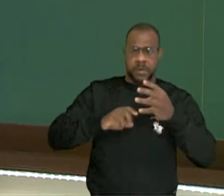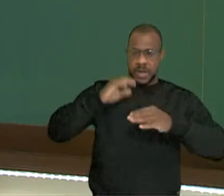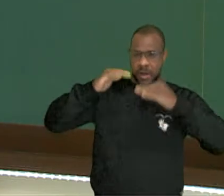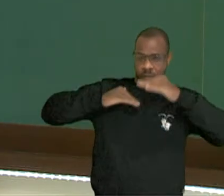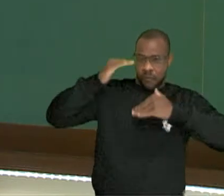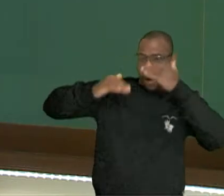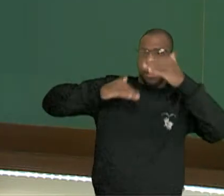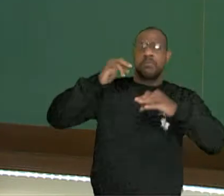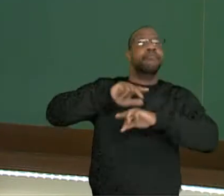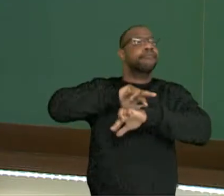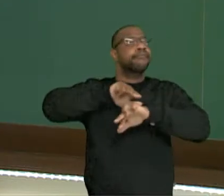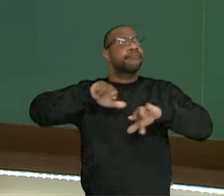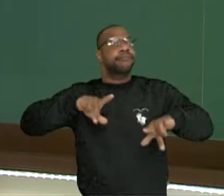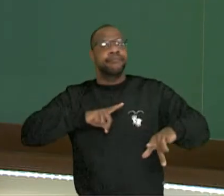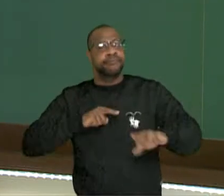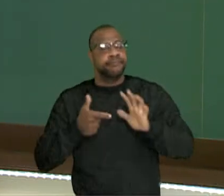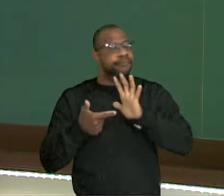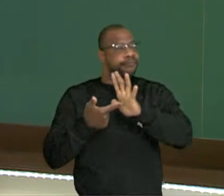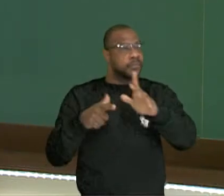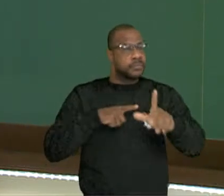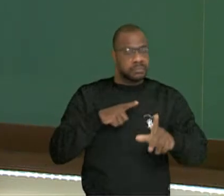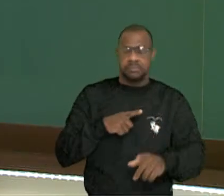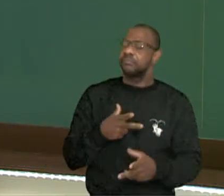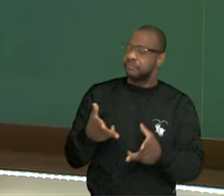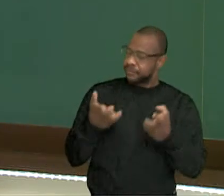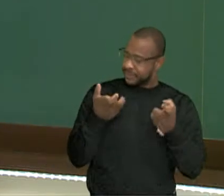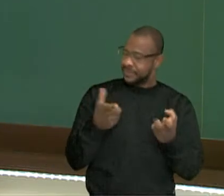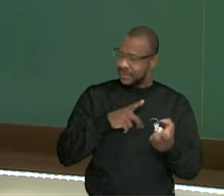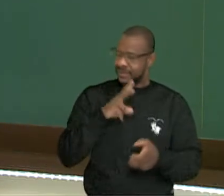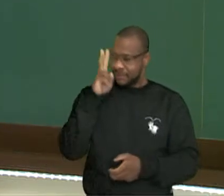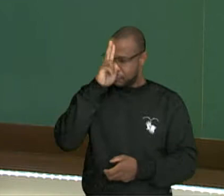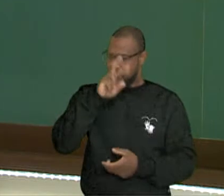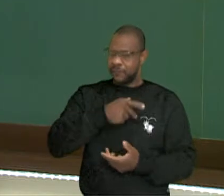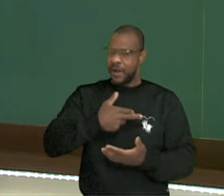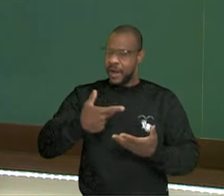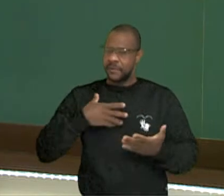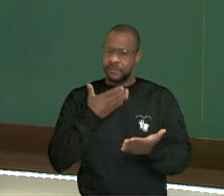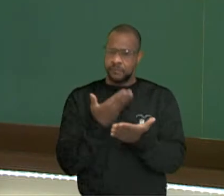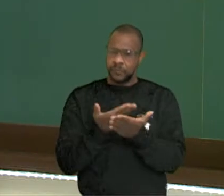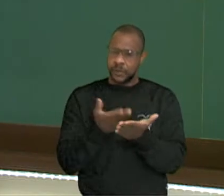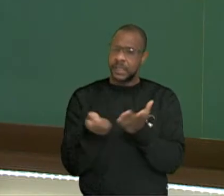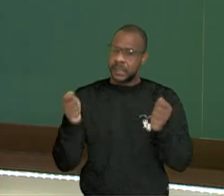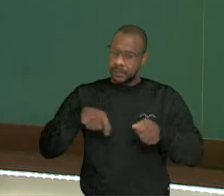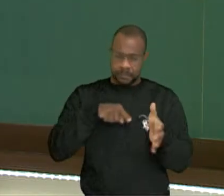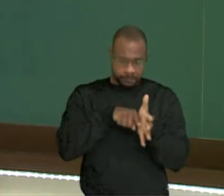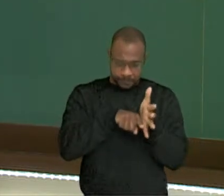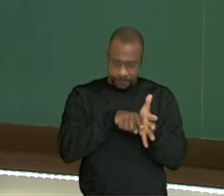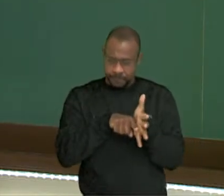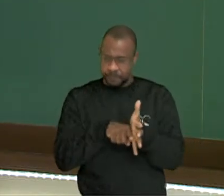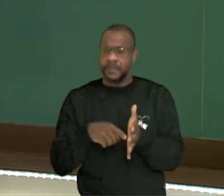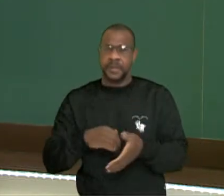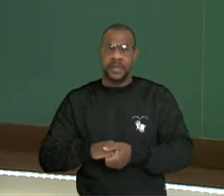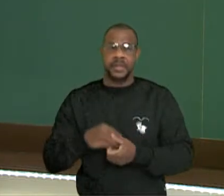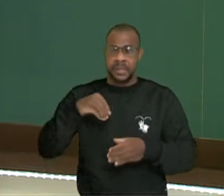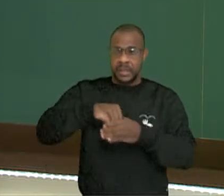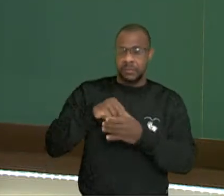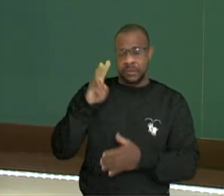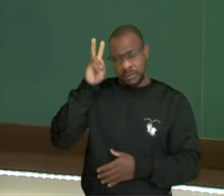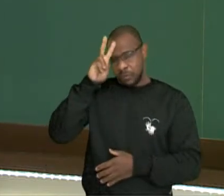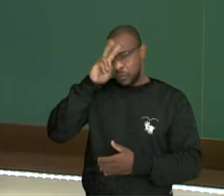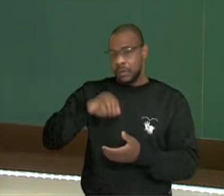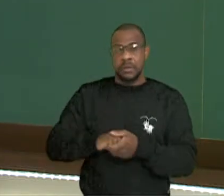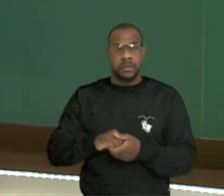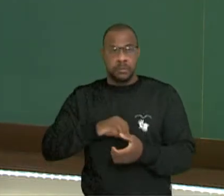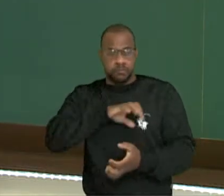quantas revoluções nós temos aí para estudar no campo da história. Então essas revoluções, né, trazem